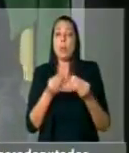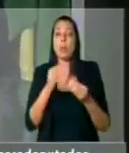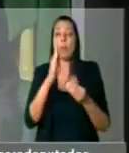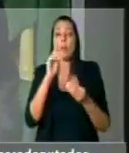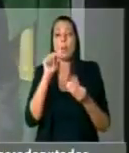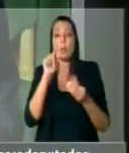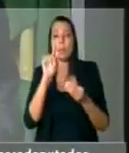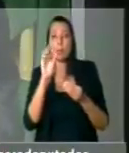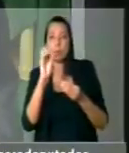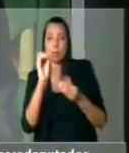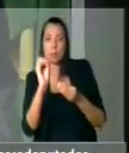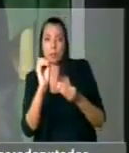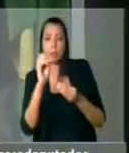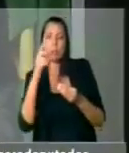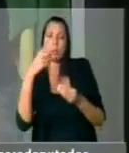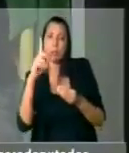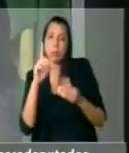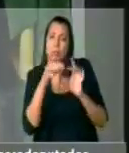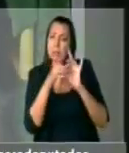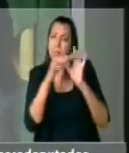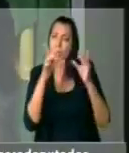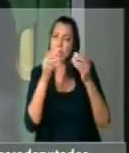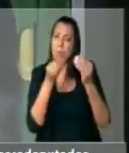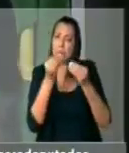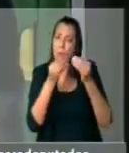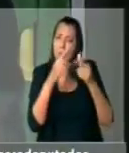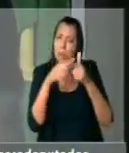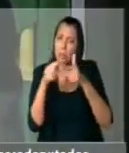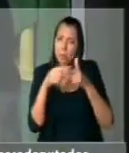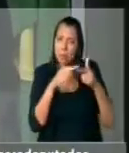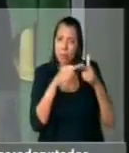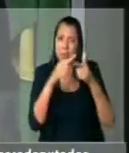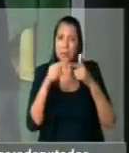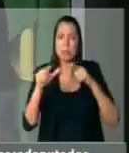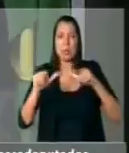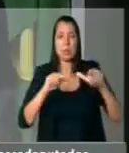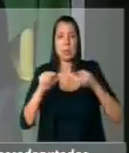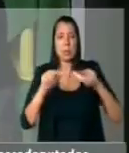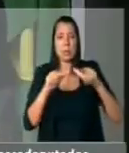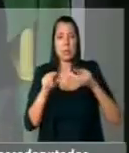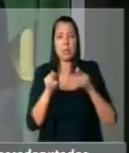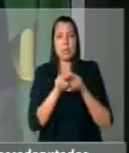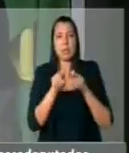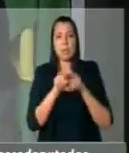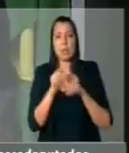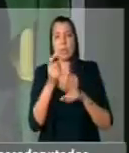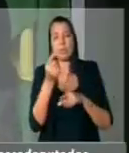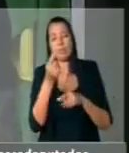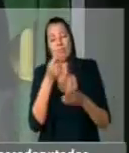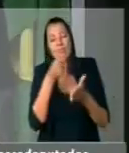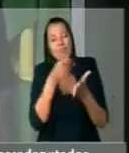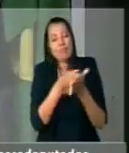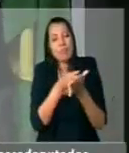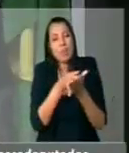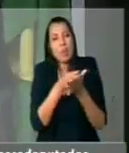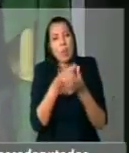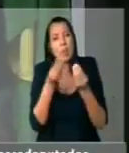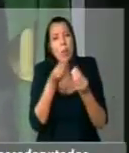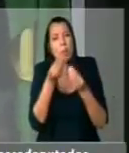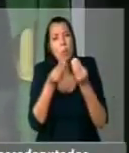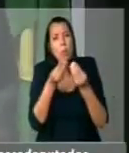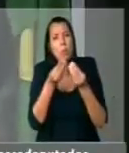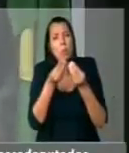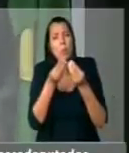a sequela de problemas trabalhistas e dívidas tributárias que ficaram,